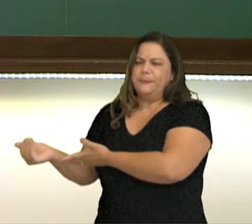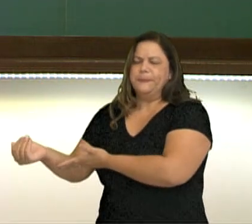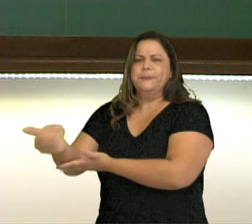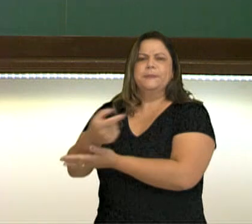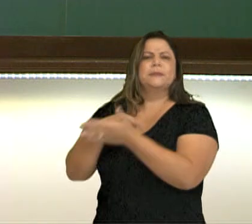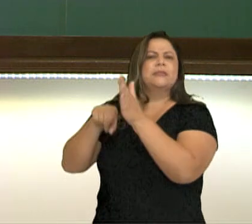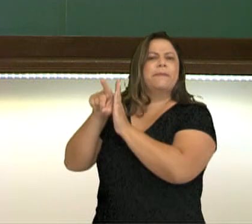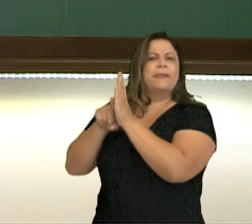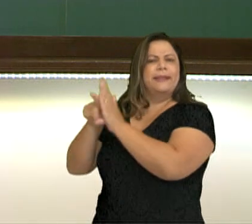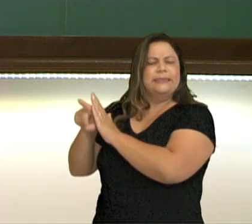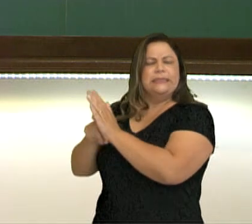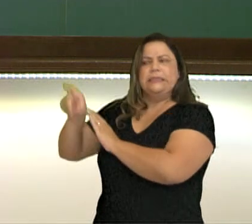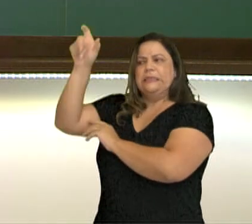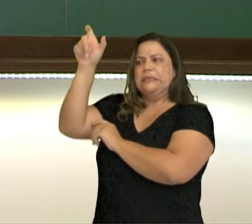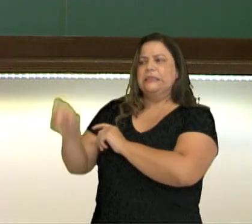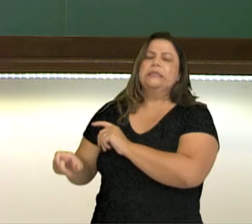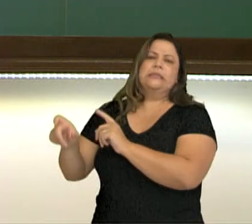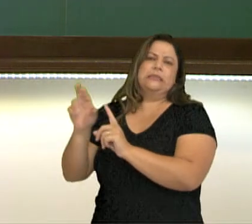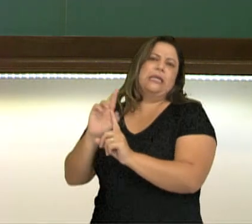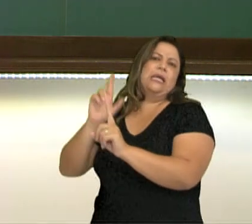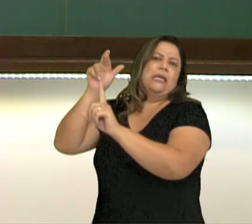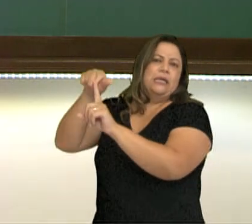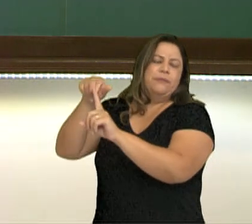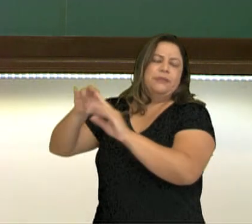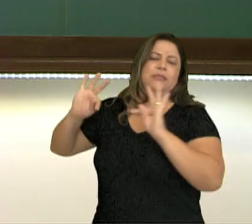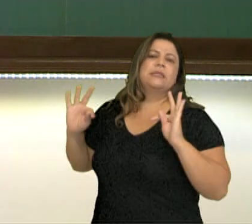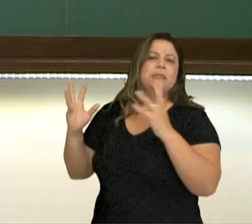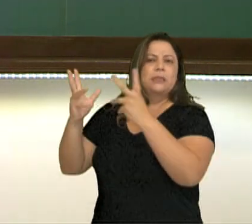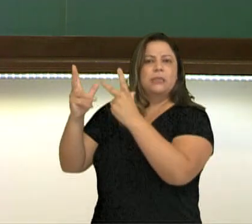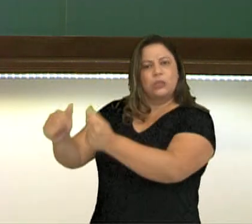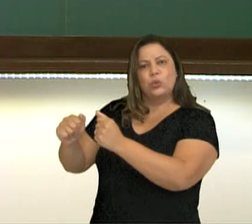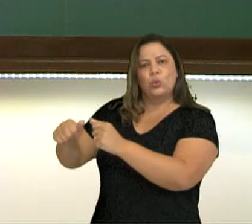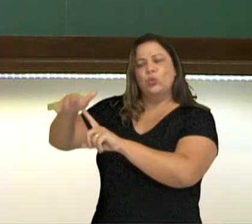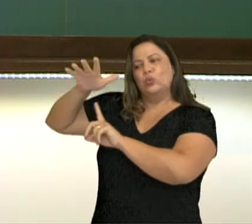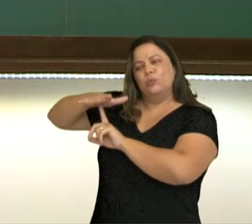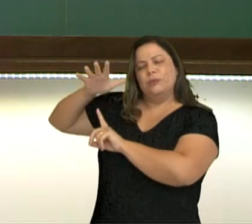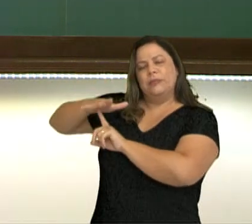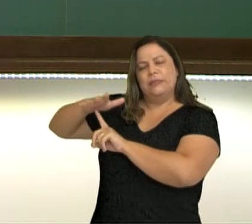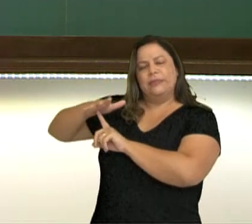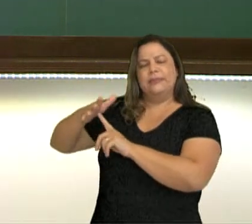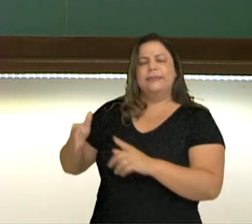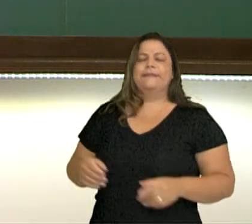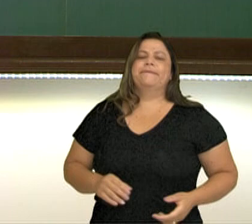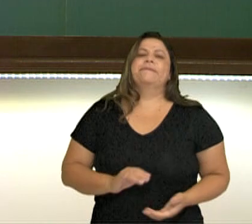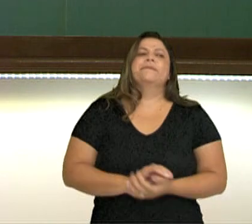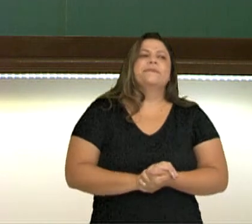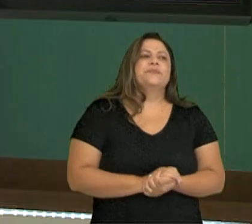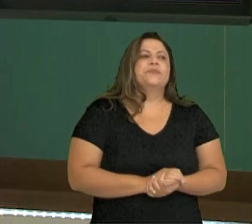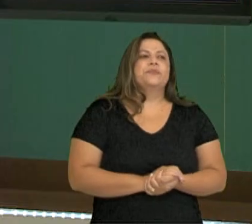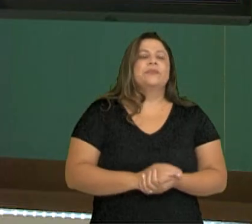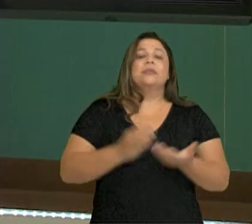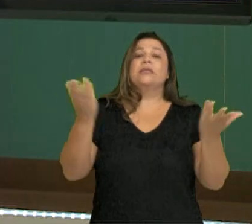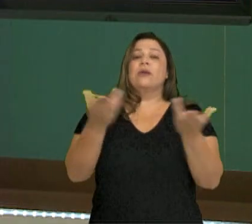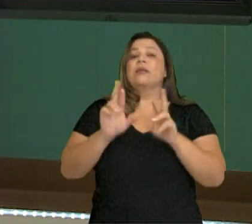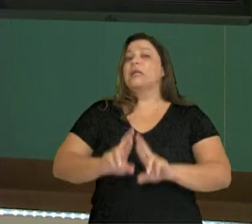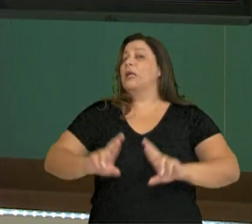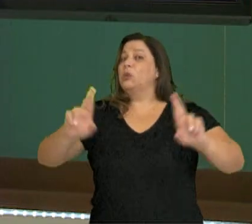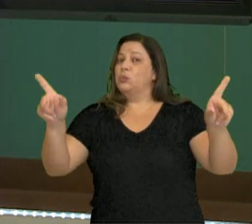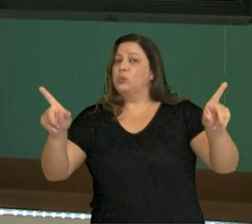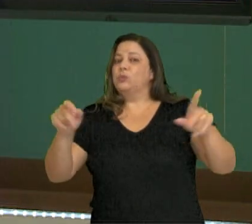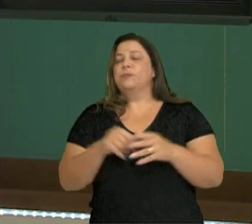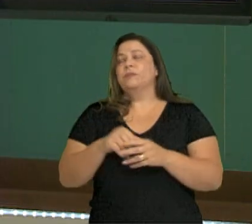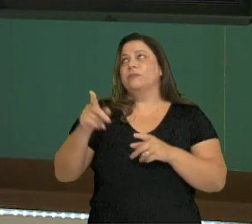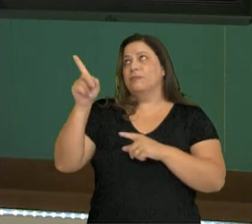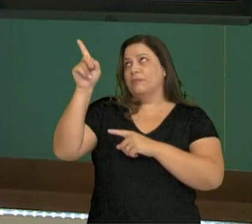amostra representativa de todos os paranaenses para poder fazer minha pesquisa. Então, aqui a gente tem a diferença. A população